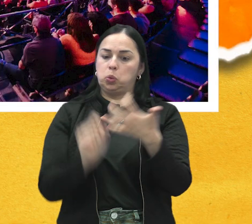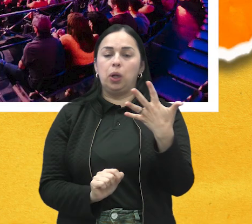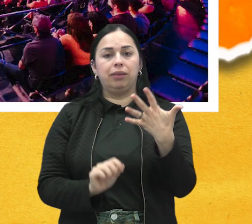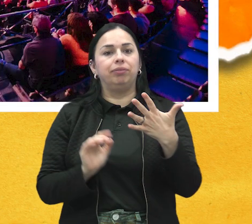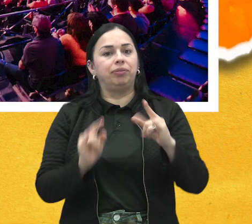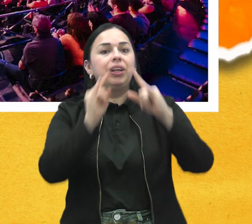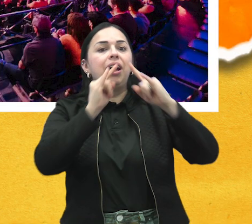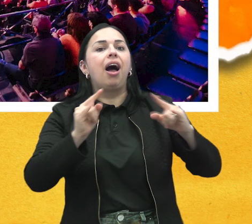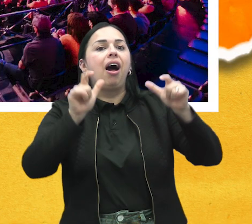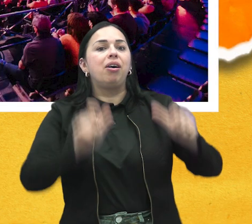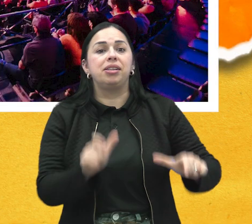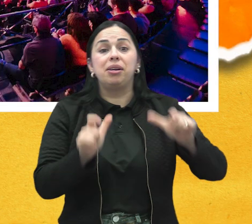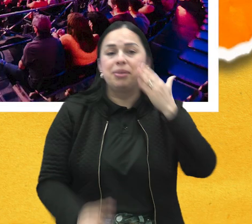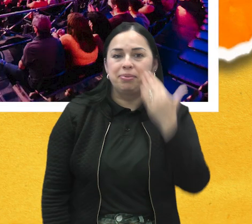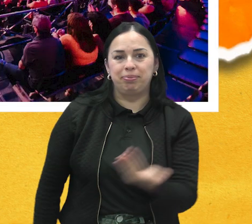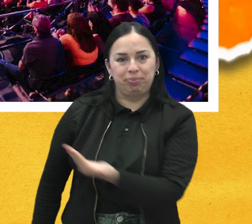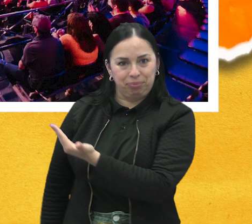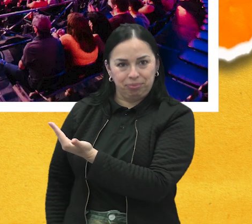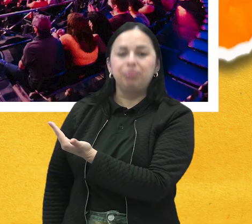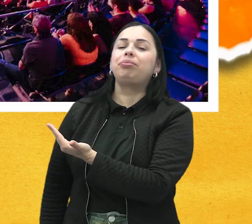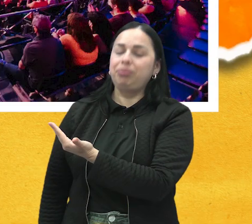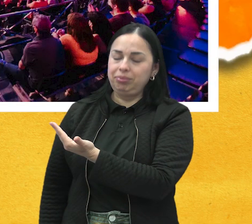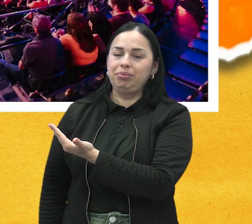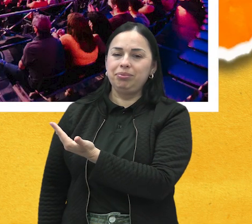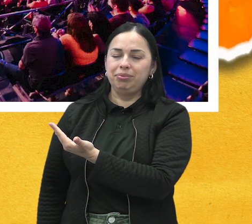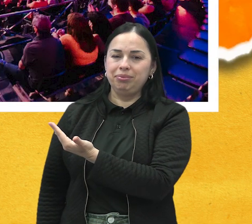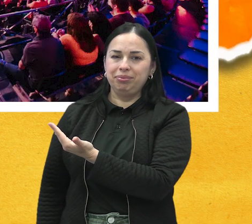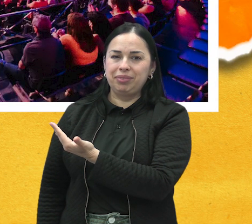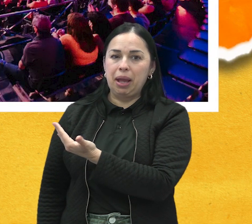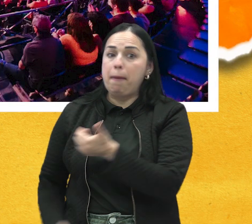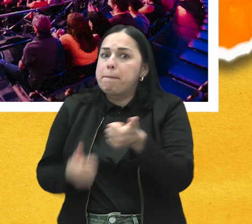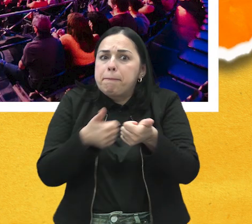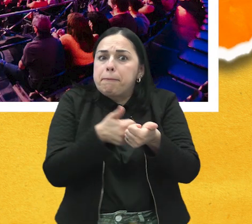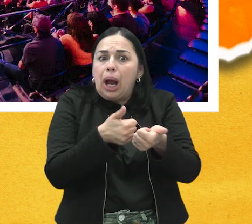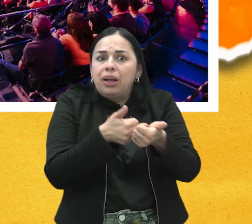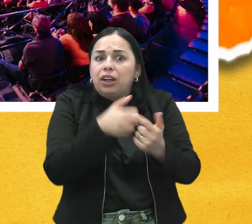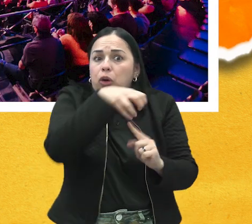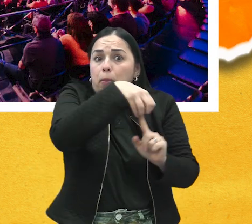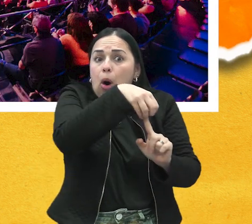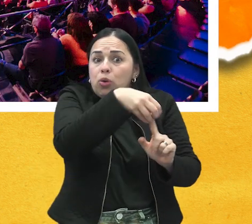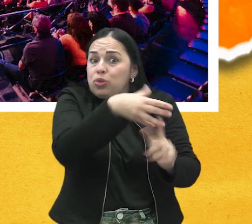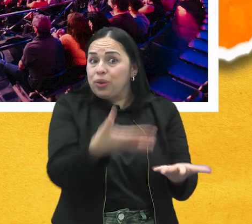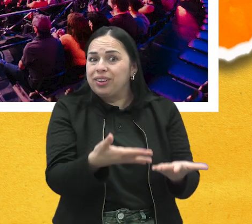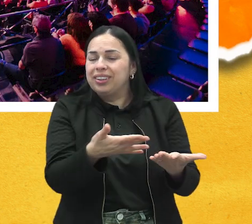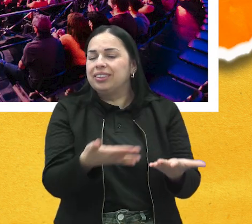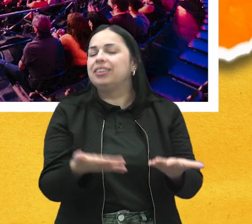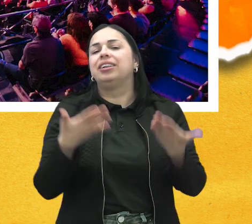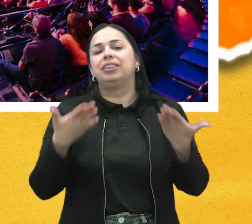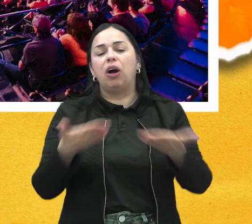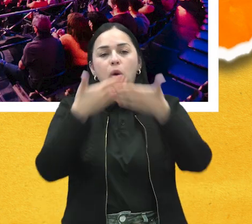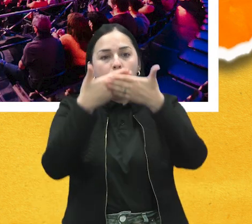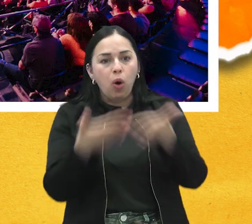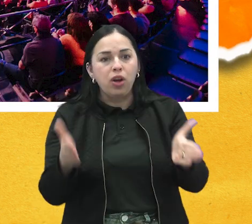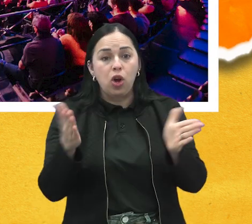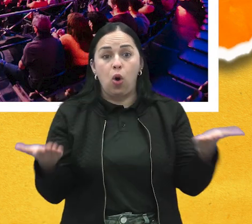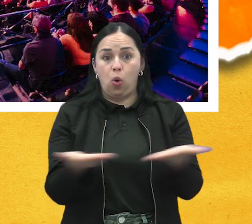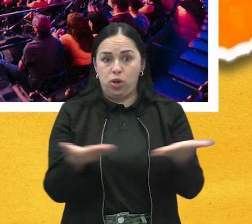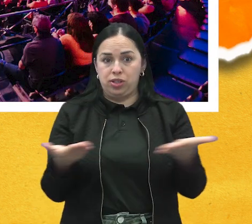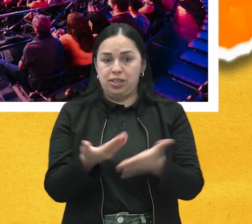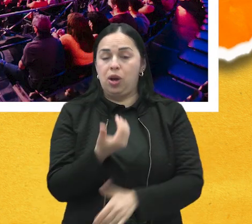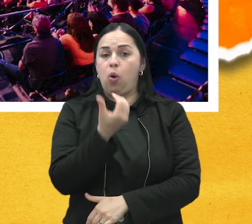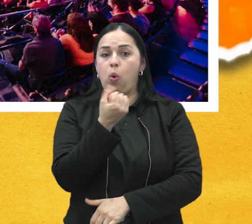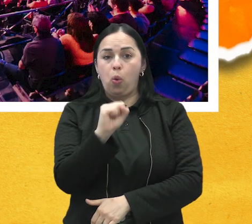mais. A tenda do espetáculo está montada lá na Avenida Jorge Zarur, ao lado do posto 7 Estrelas. Então, a estreia acontece